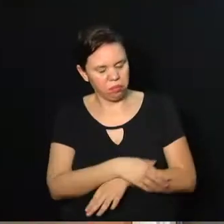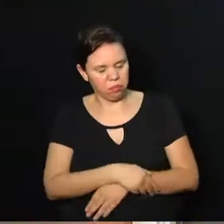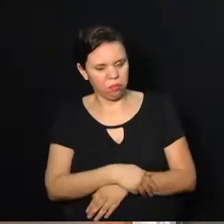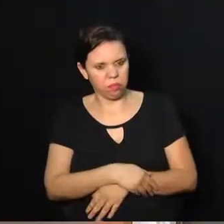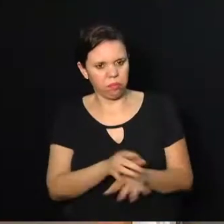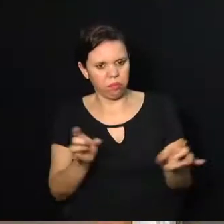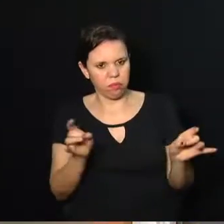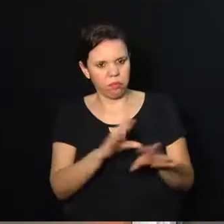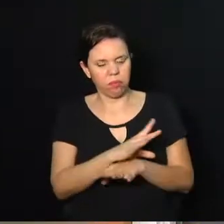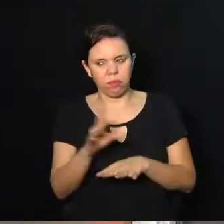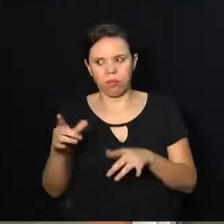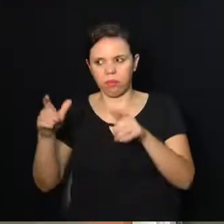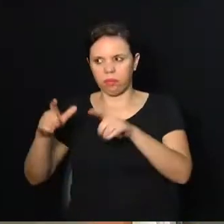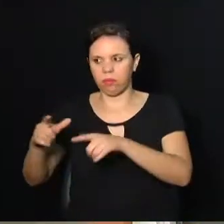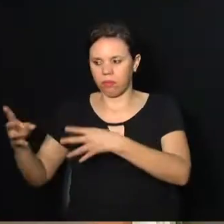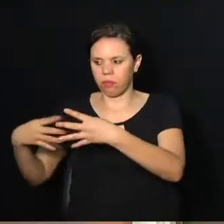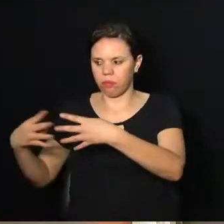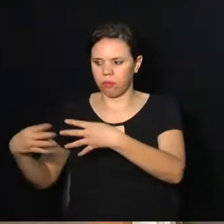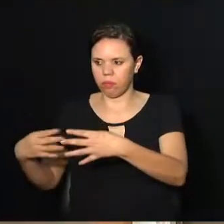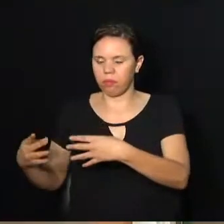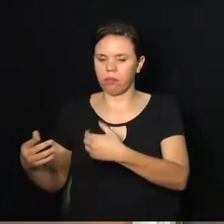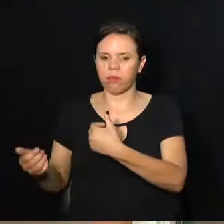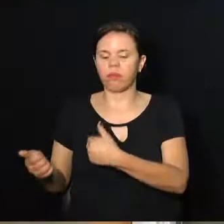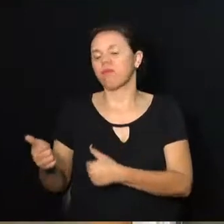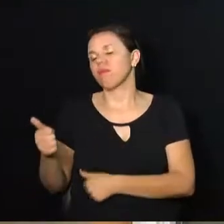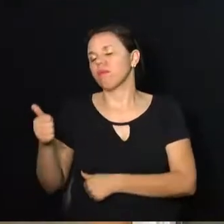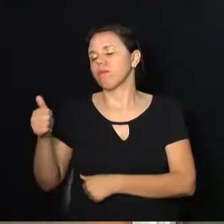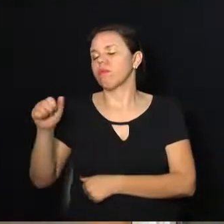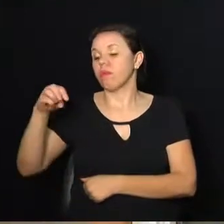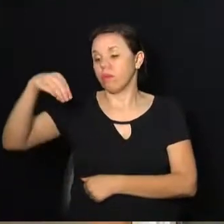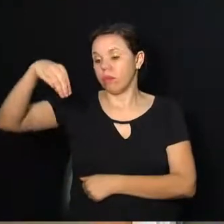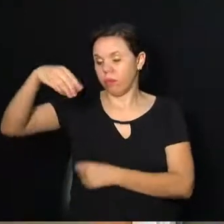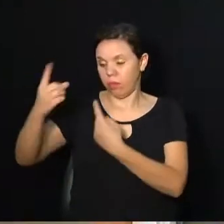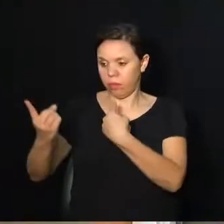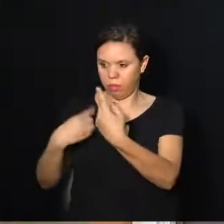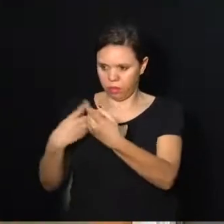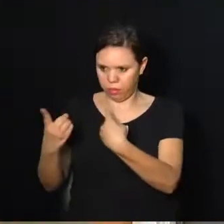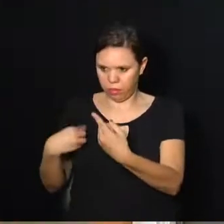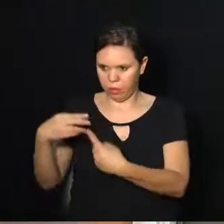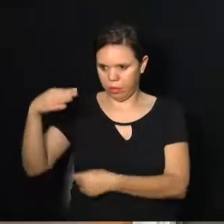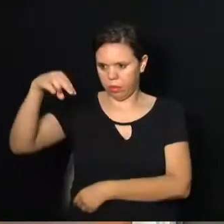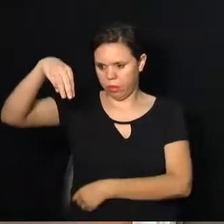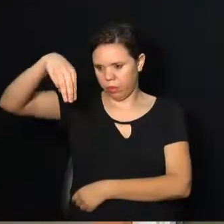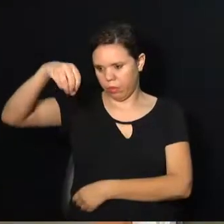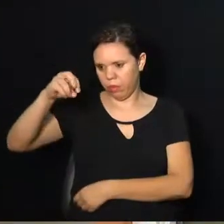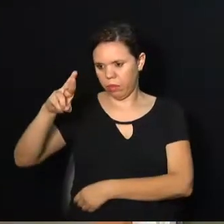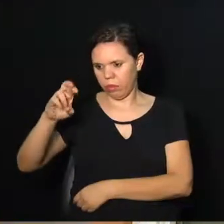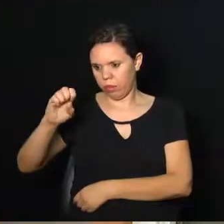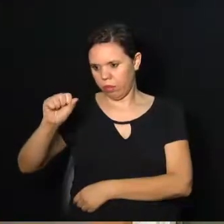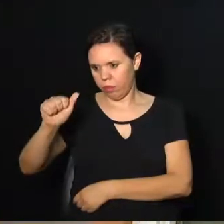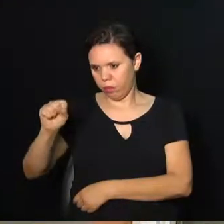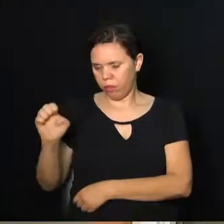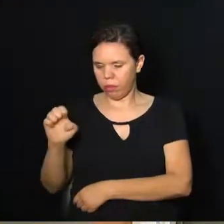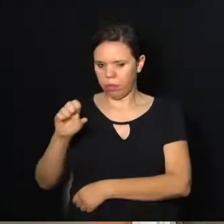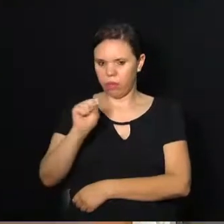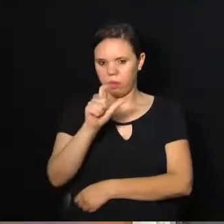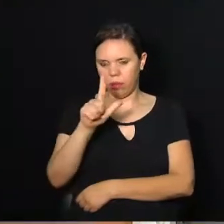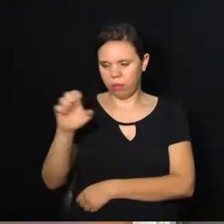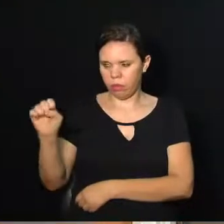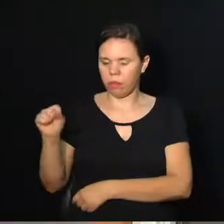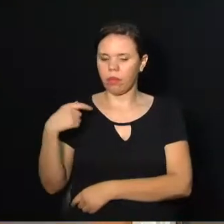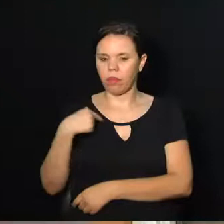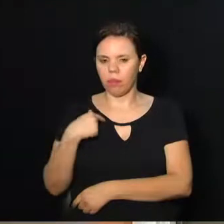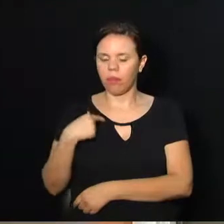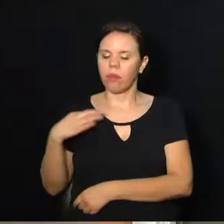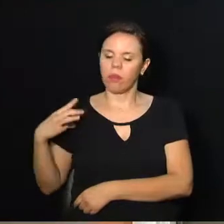do Ventura Mall, ali da região da Moraes Salles, eu coordenei, através da Coordenadoria de Política de Prevenção